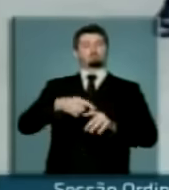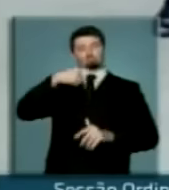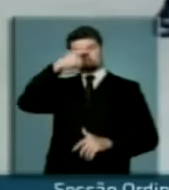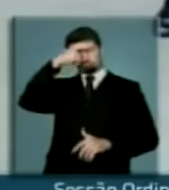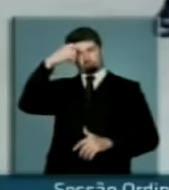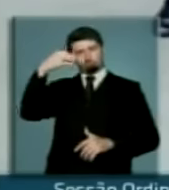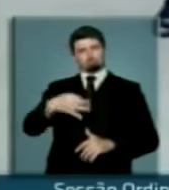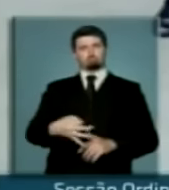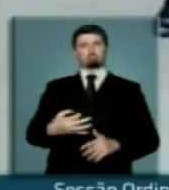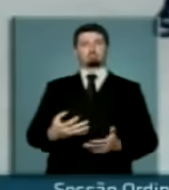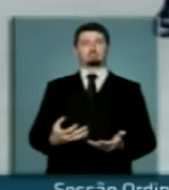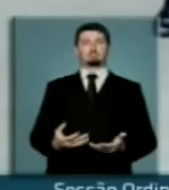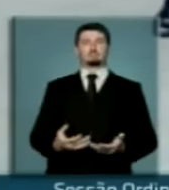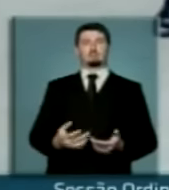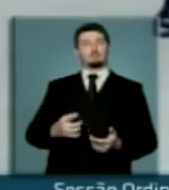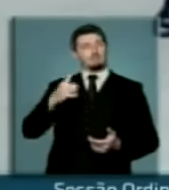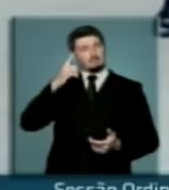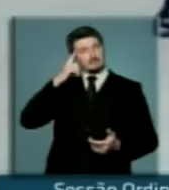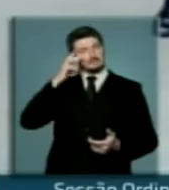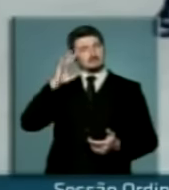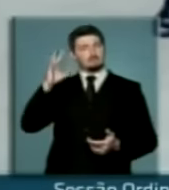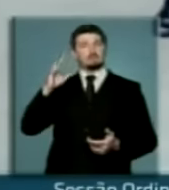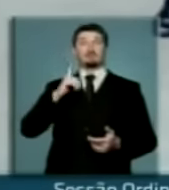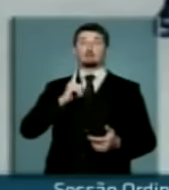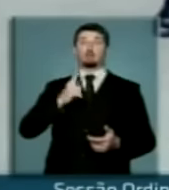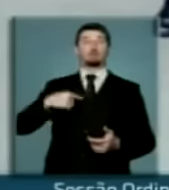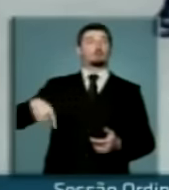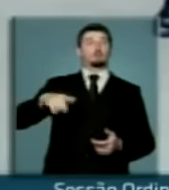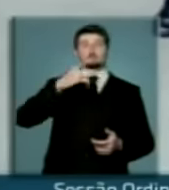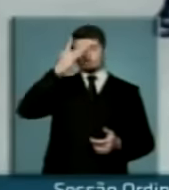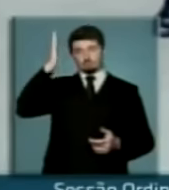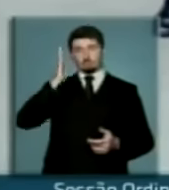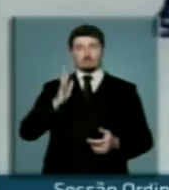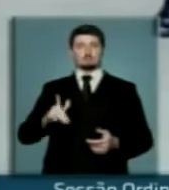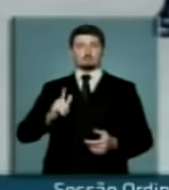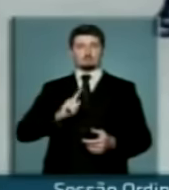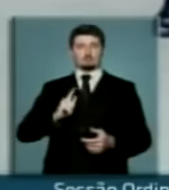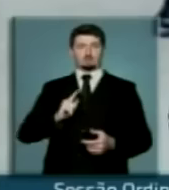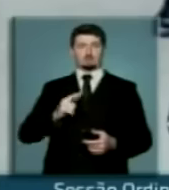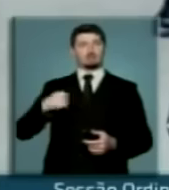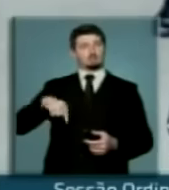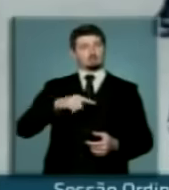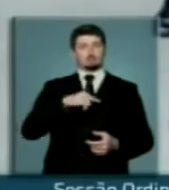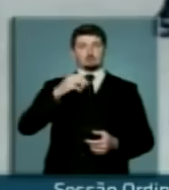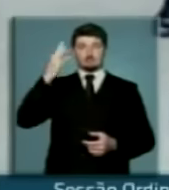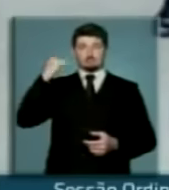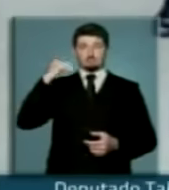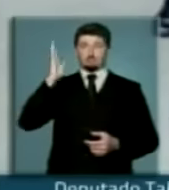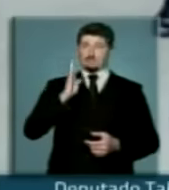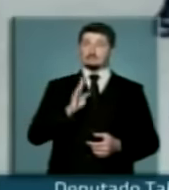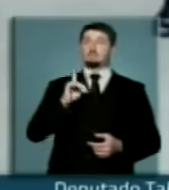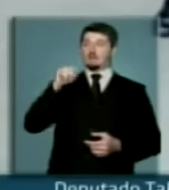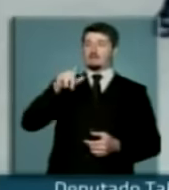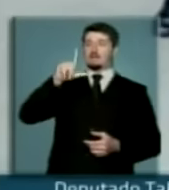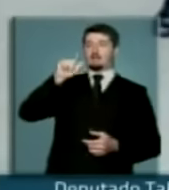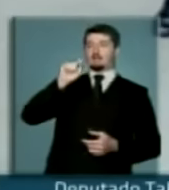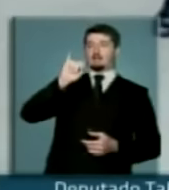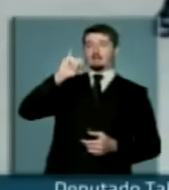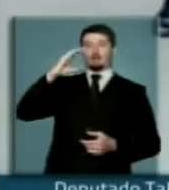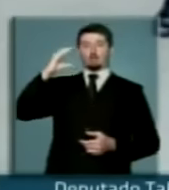lucidez de um pensamento que é partilhado por milhões de brasileiros. Nós sabemos que o Brasil é um país laico, senhor